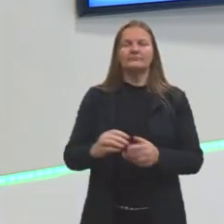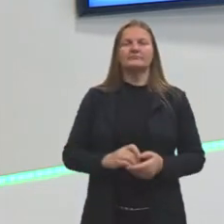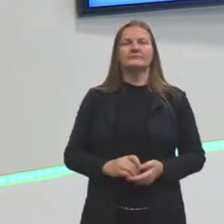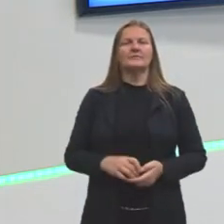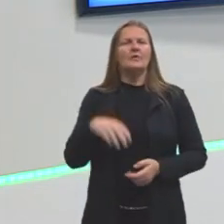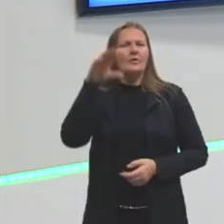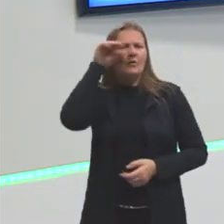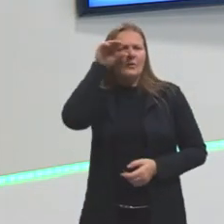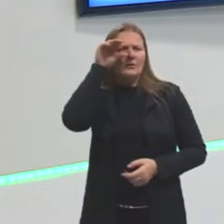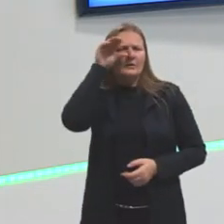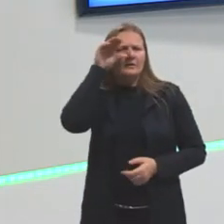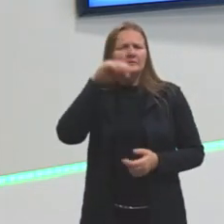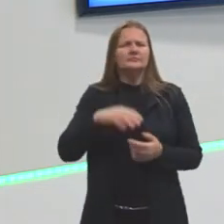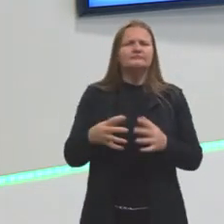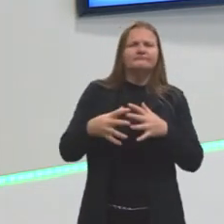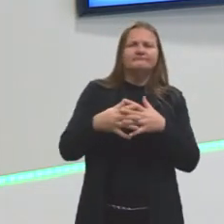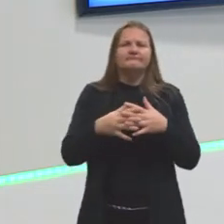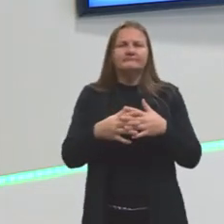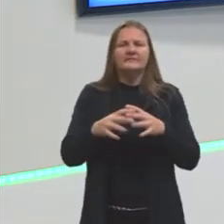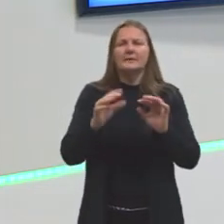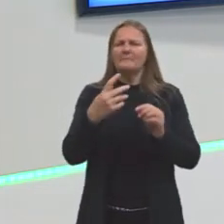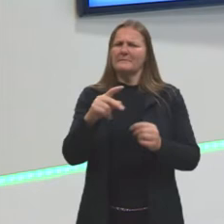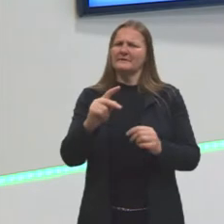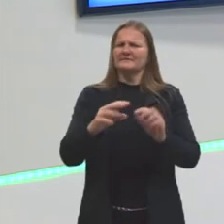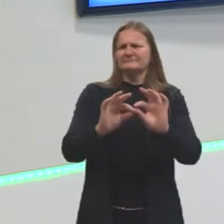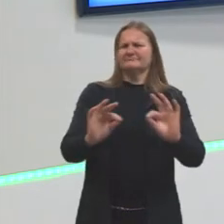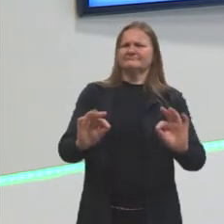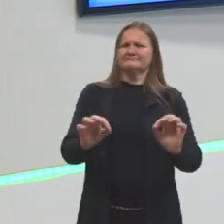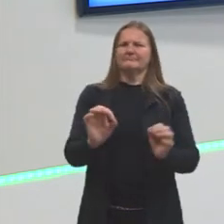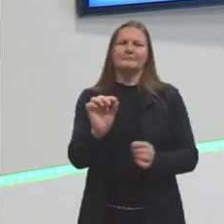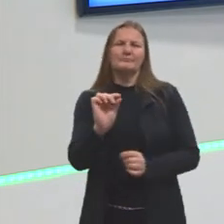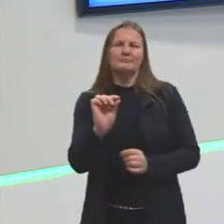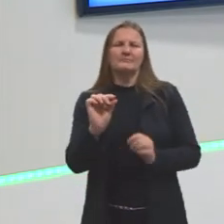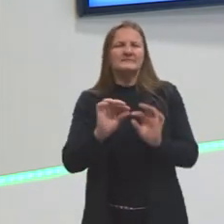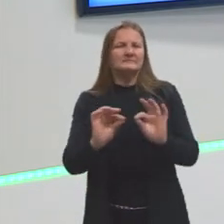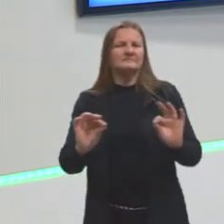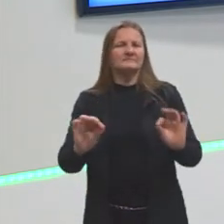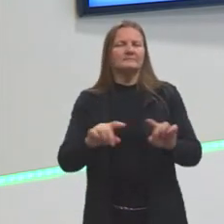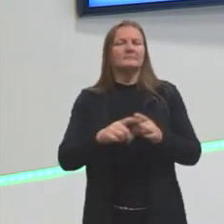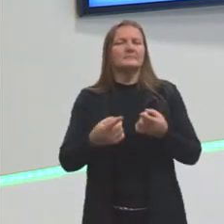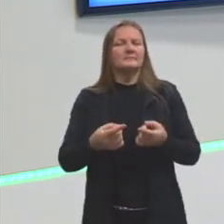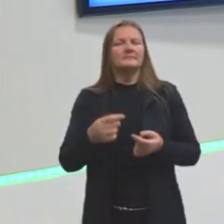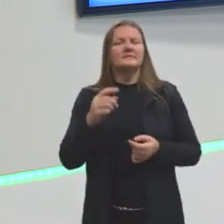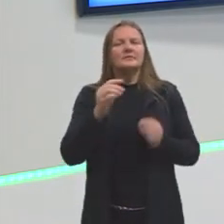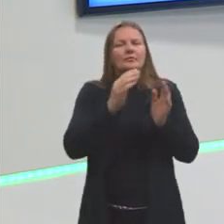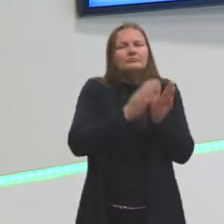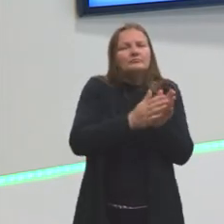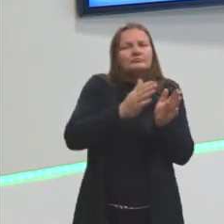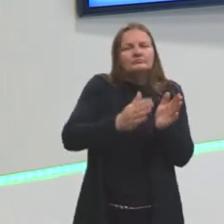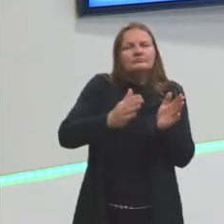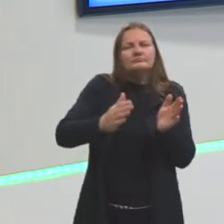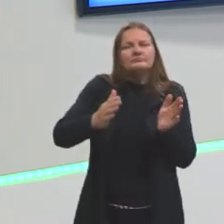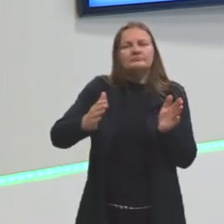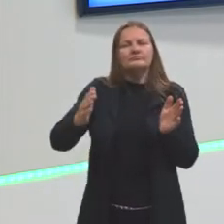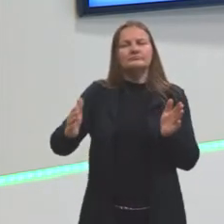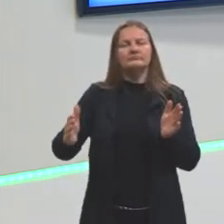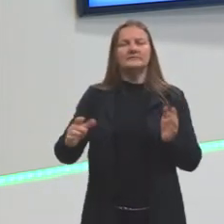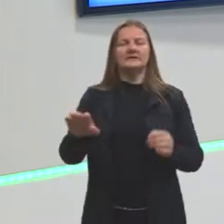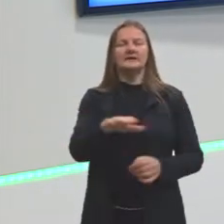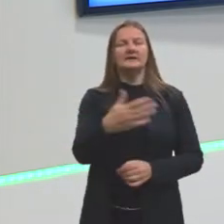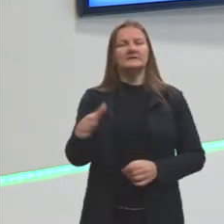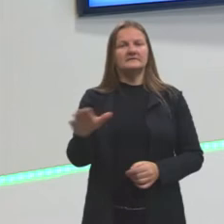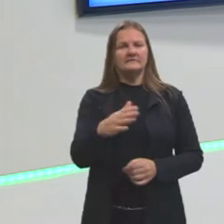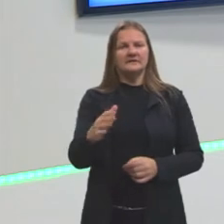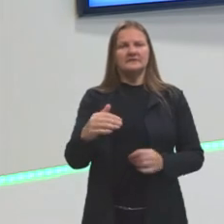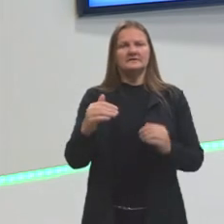que assim olhando parece que a gente não sempre ficou muita coisa mas isso aqui é um passo apenas às